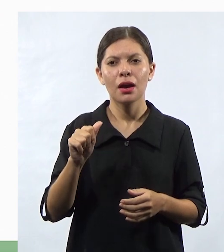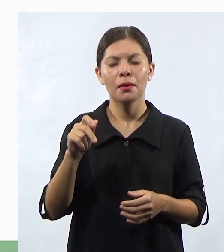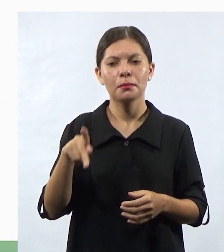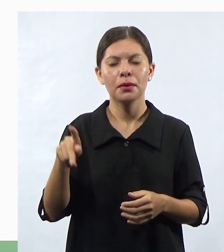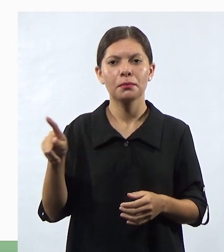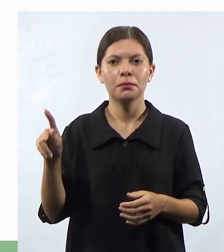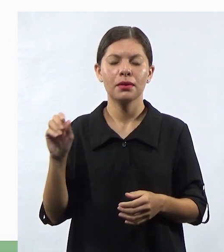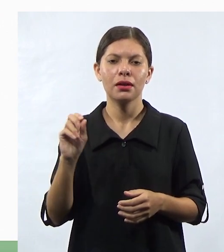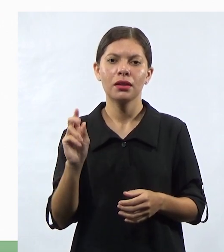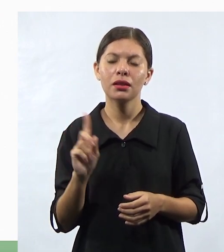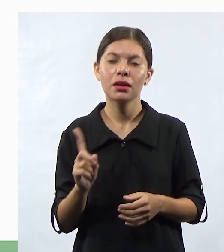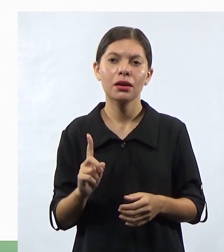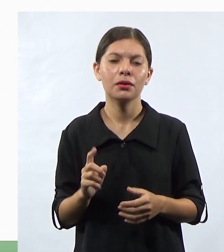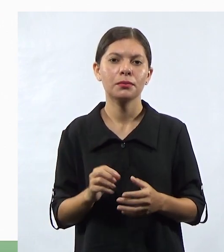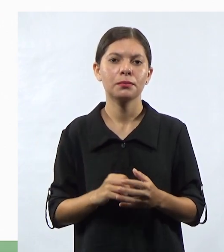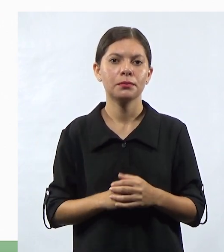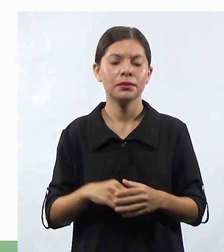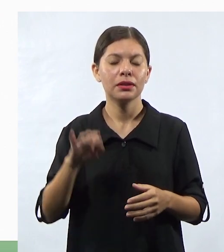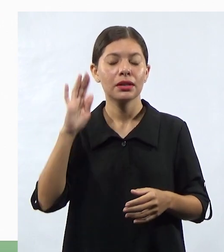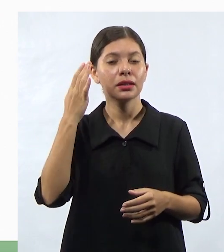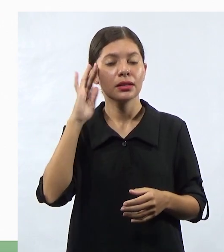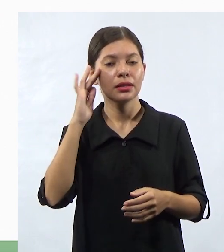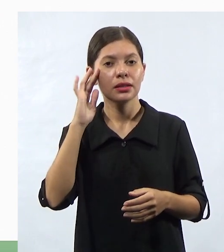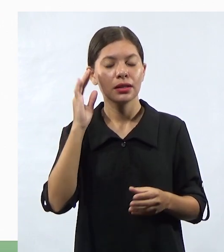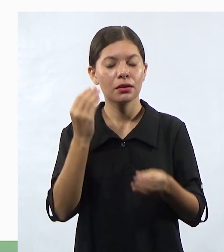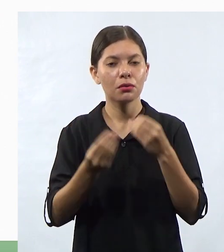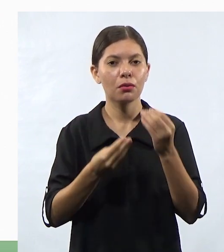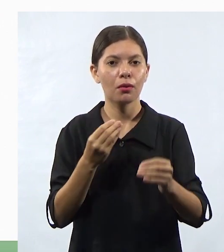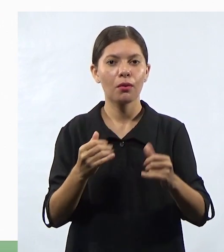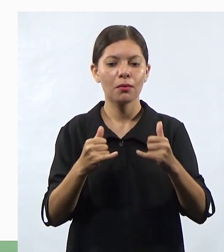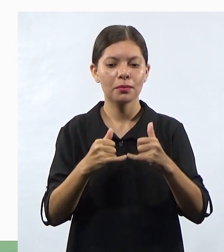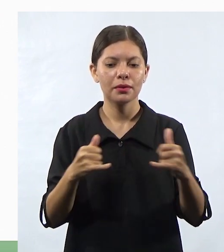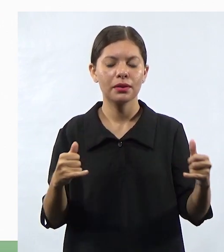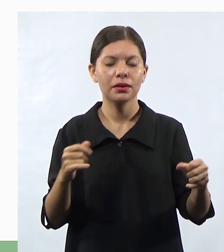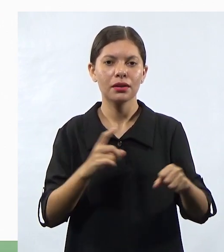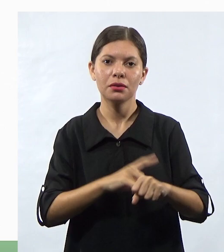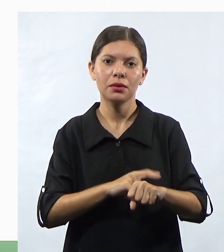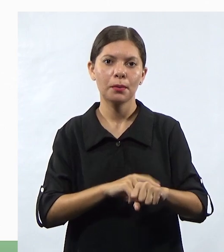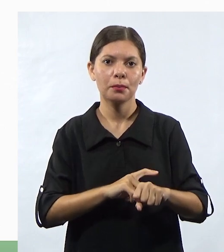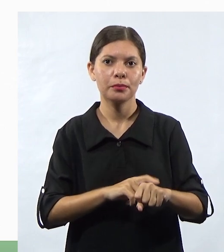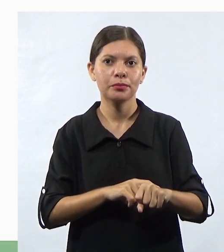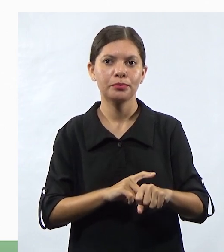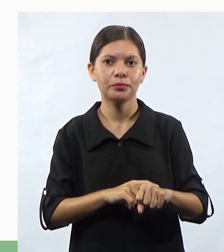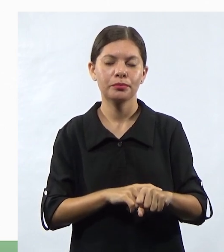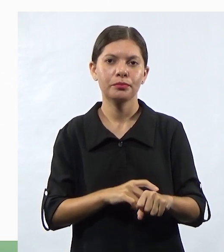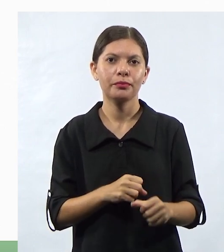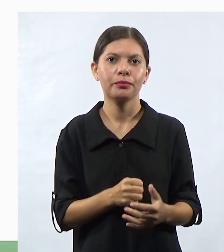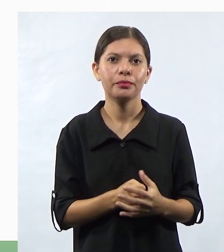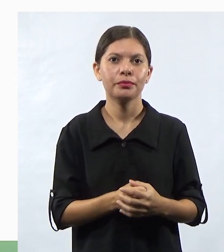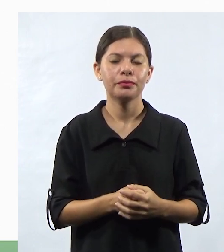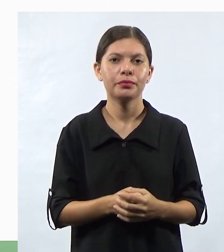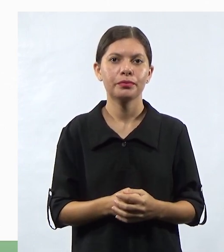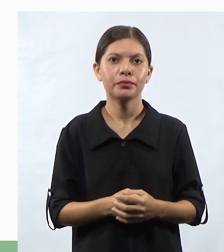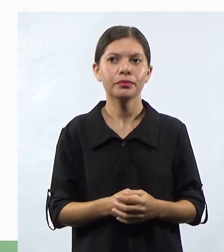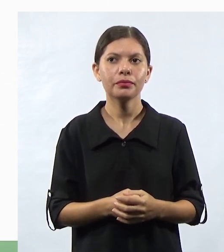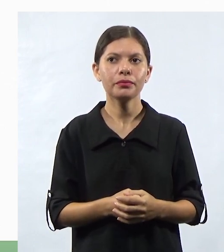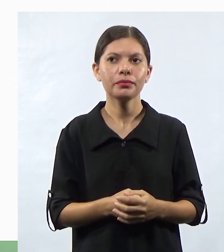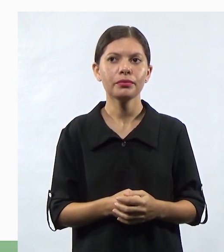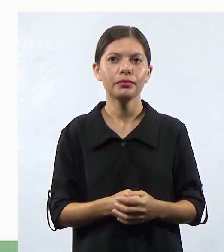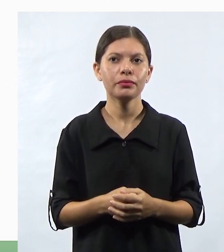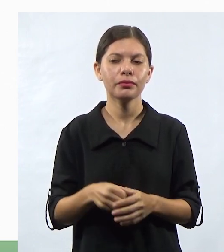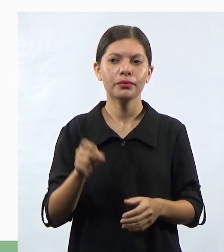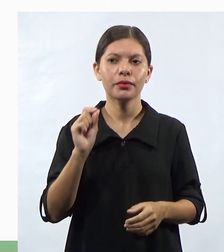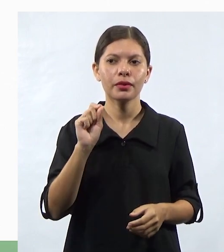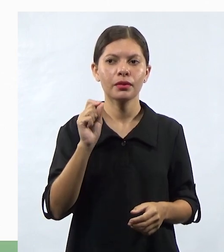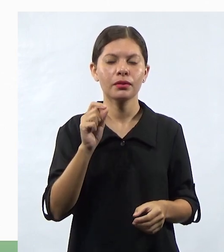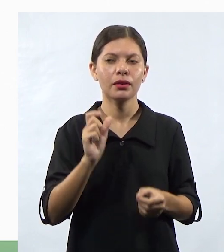aplicativo, mas a concepção de como é uma linha do tempo. Então, ó, se eu estou aqui, né, ó, é o Google,